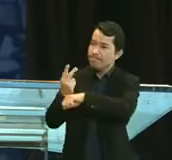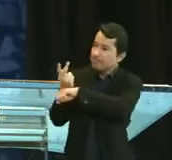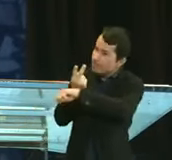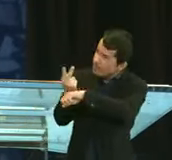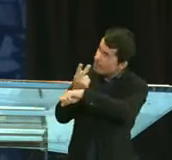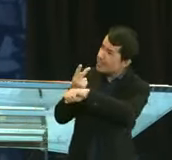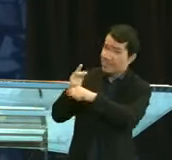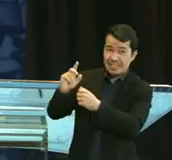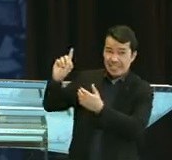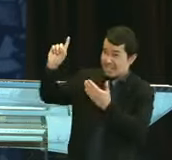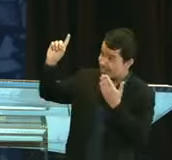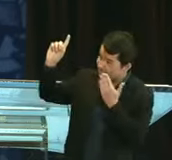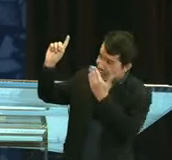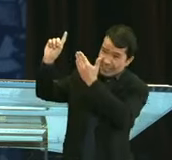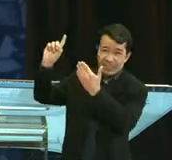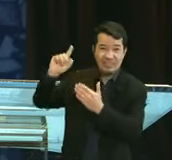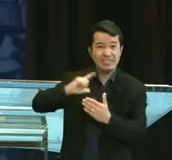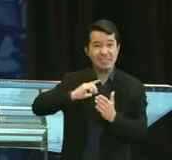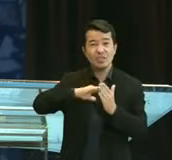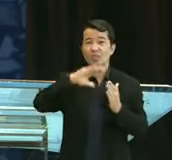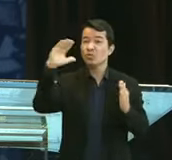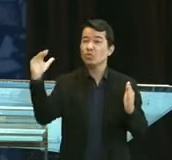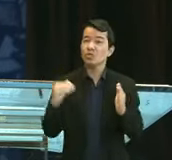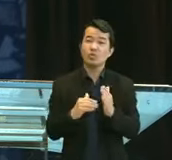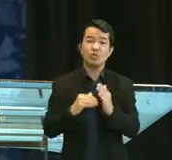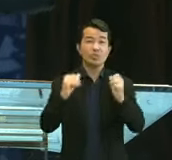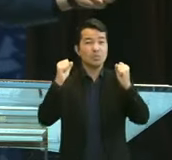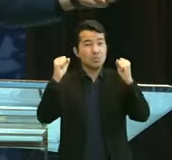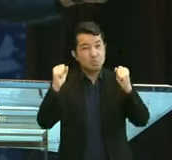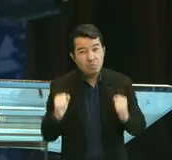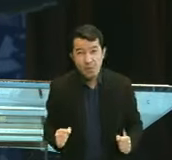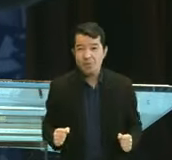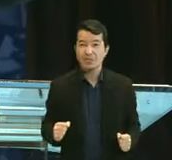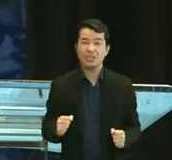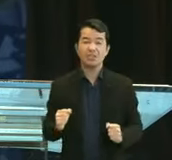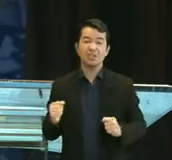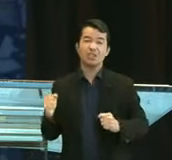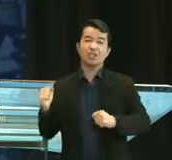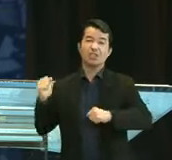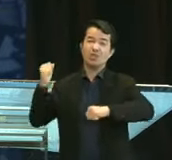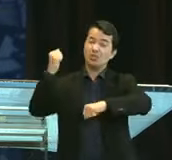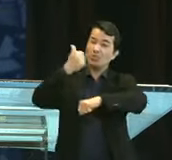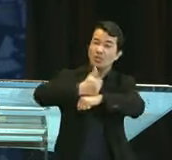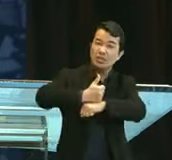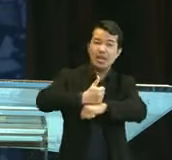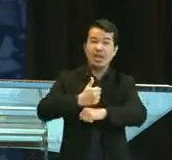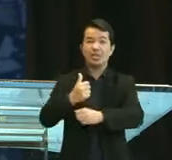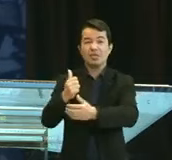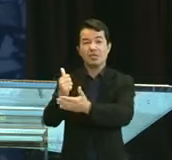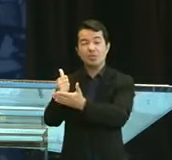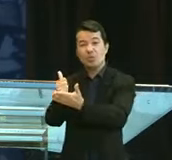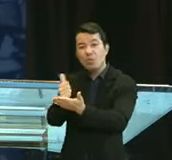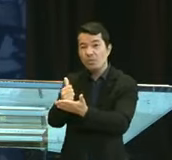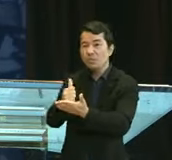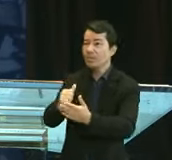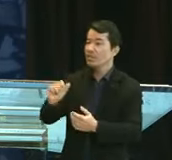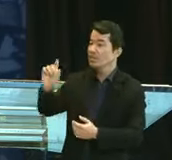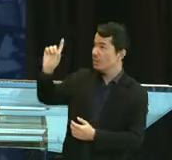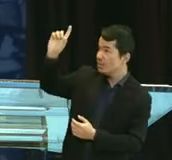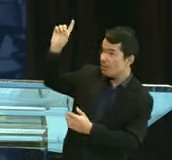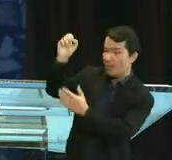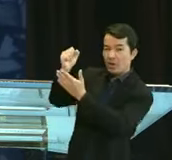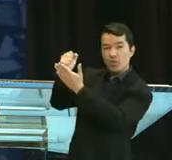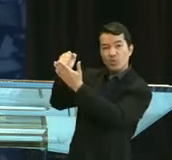autoridade, todo o domínio, ele se move em nosso favor quando oramos. Por isso, quando